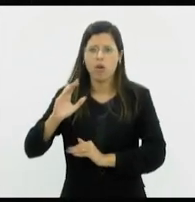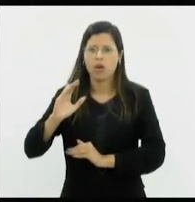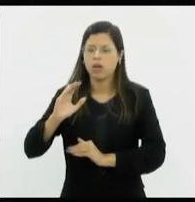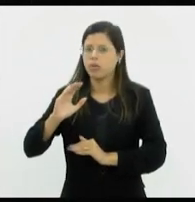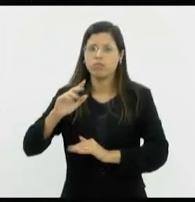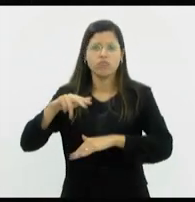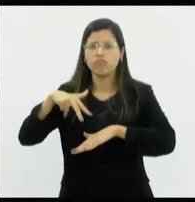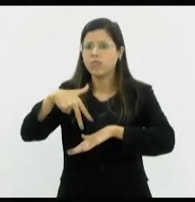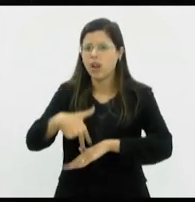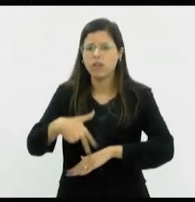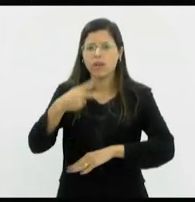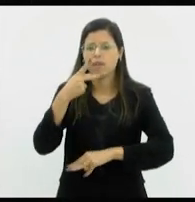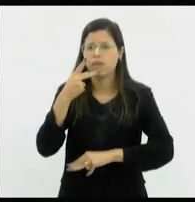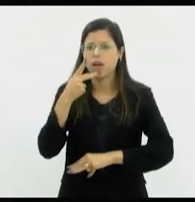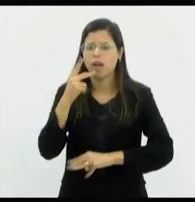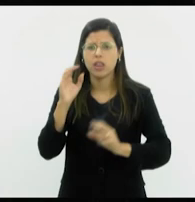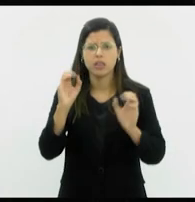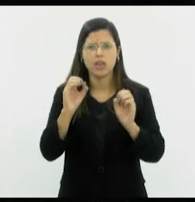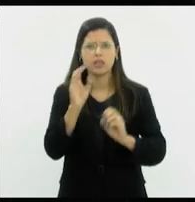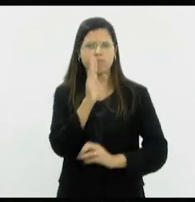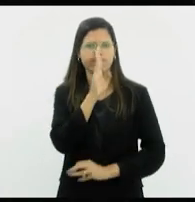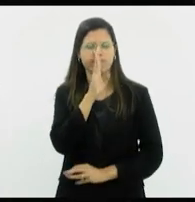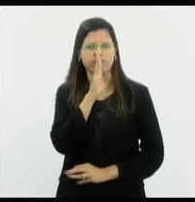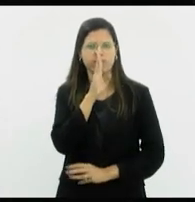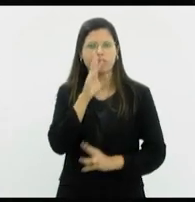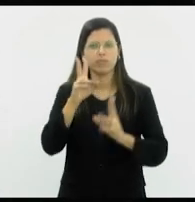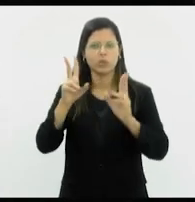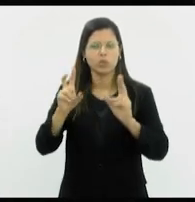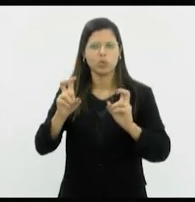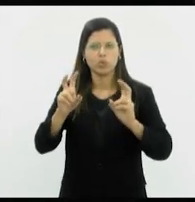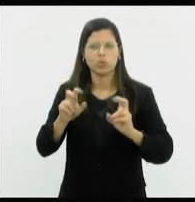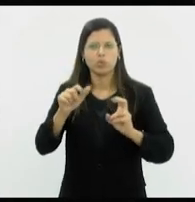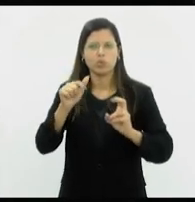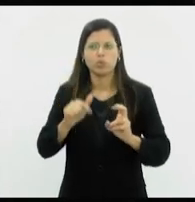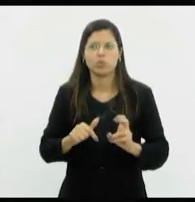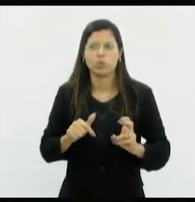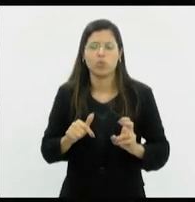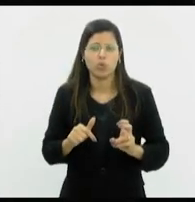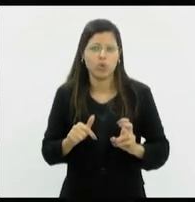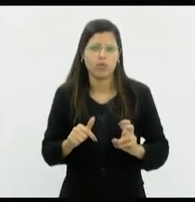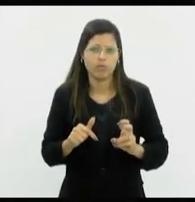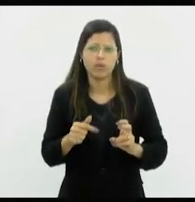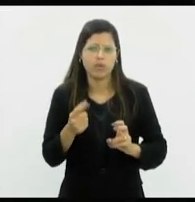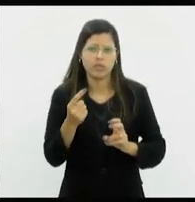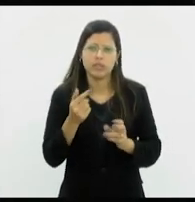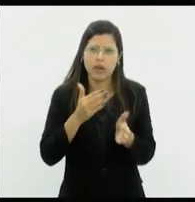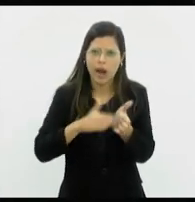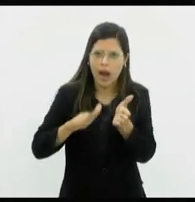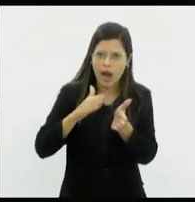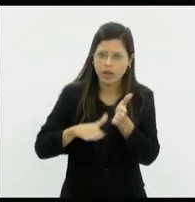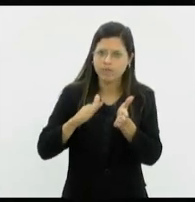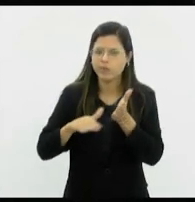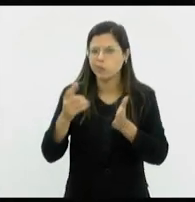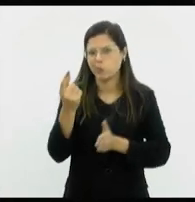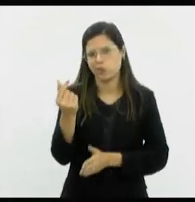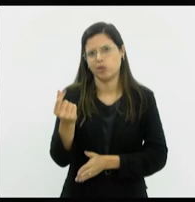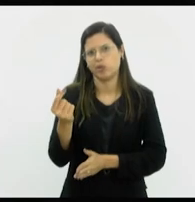não se levantou para falar um ai a respeito desse achincalhamento com dinheiro do povo.